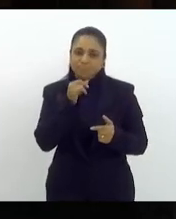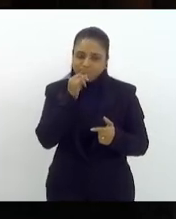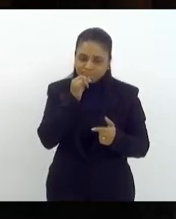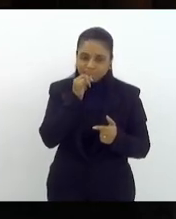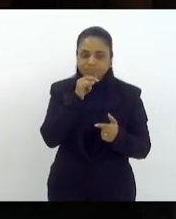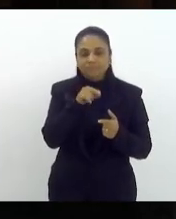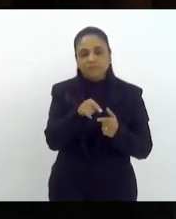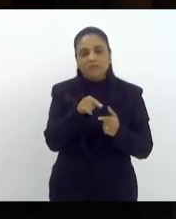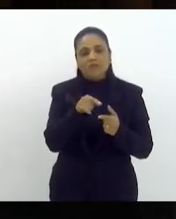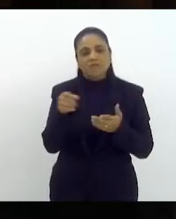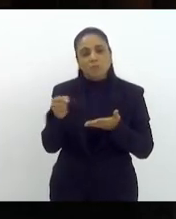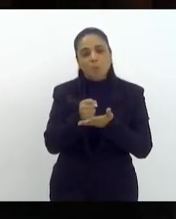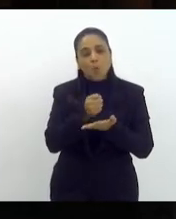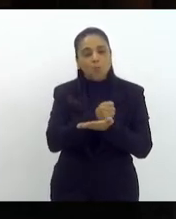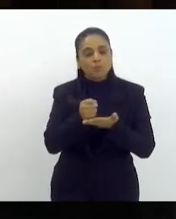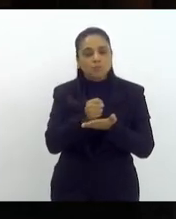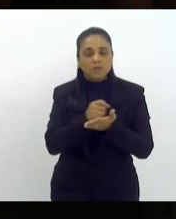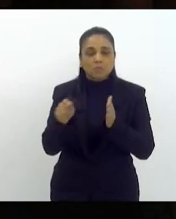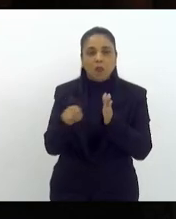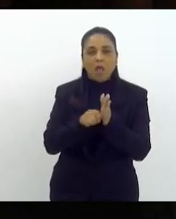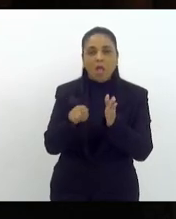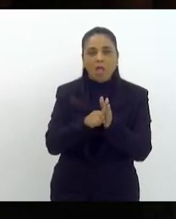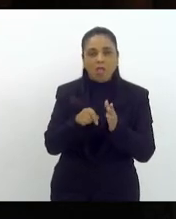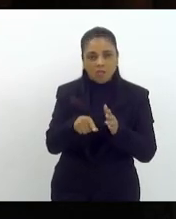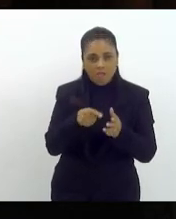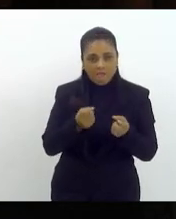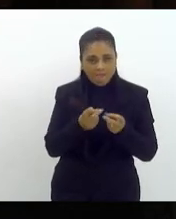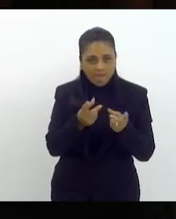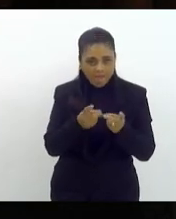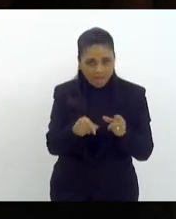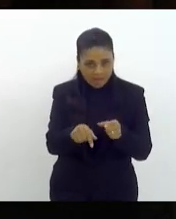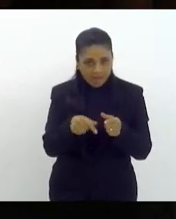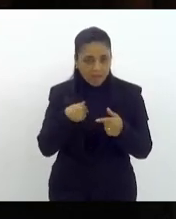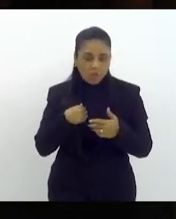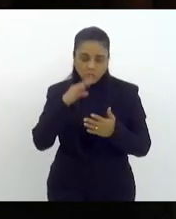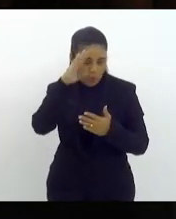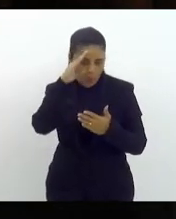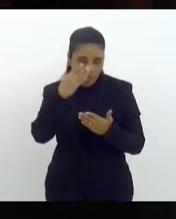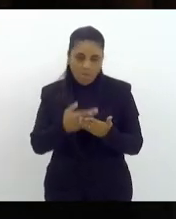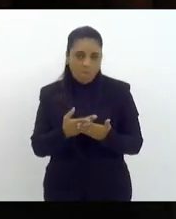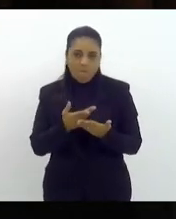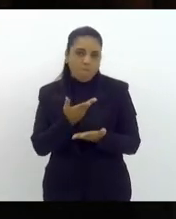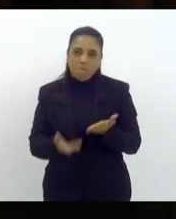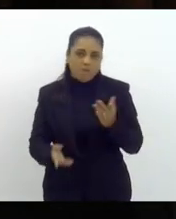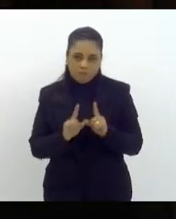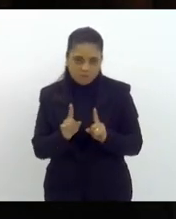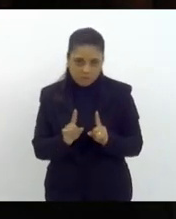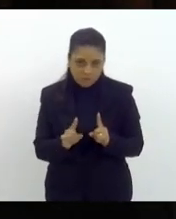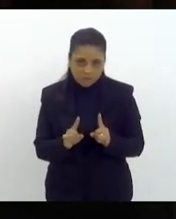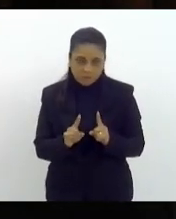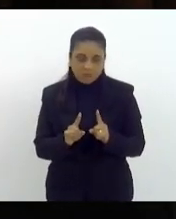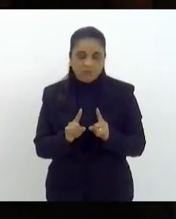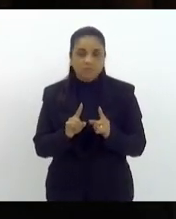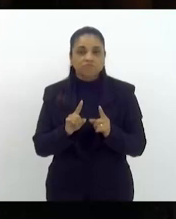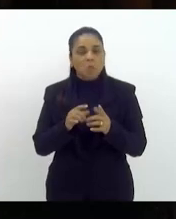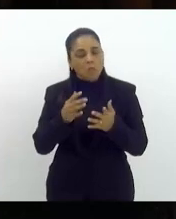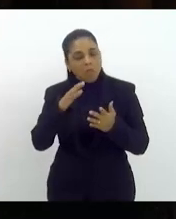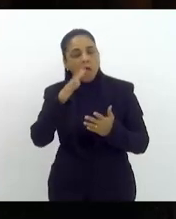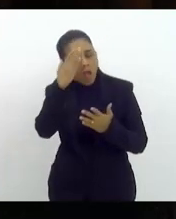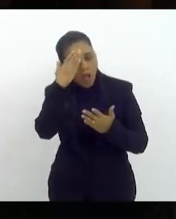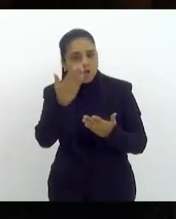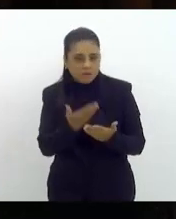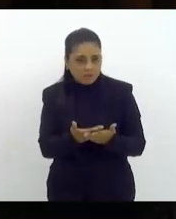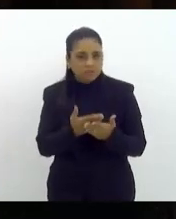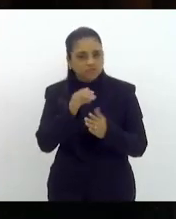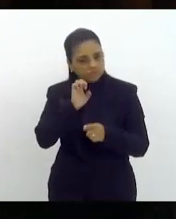criminalidade Eu não perdi a esperança Eu tenho sim esperança que o Estado do Rio de